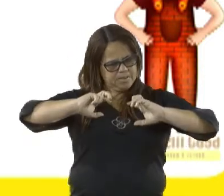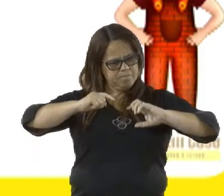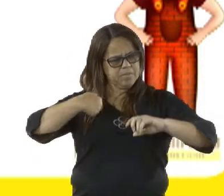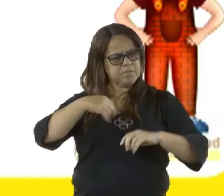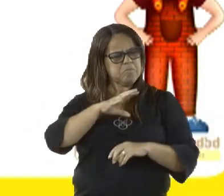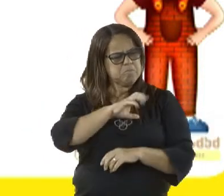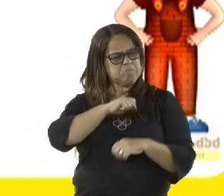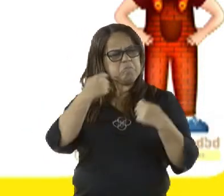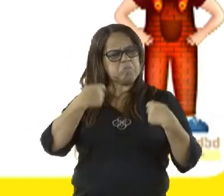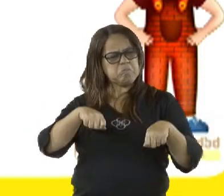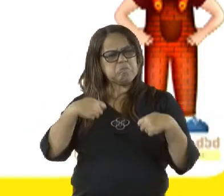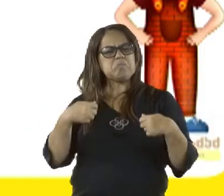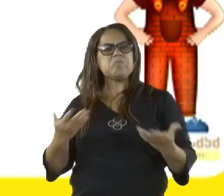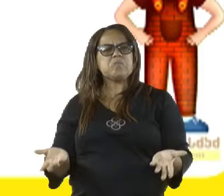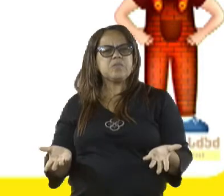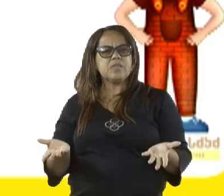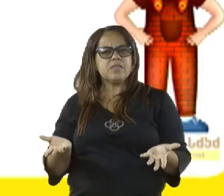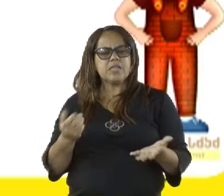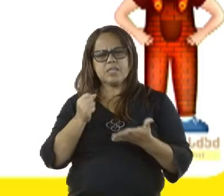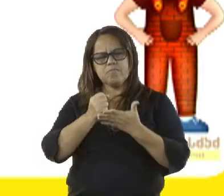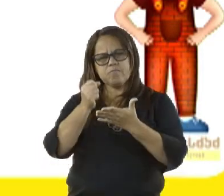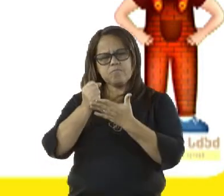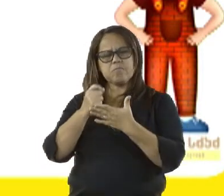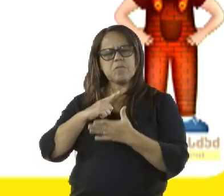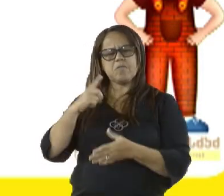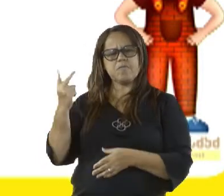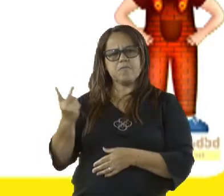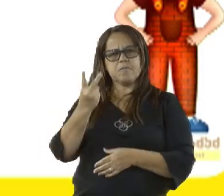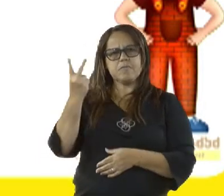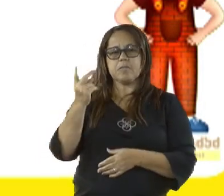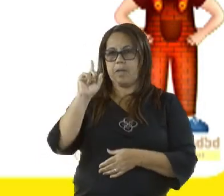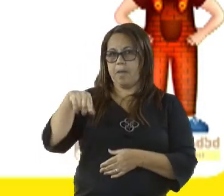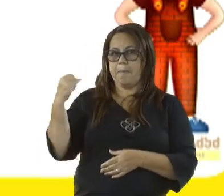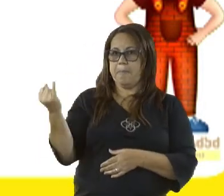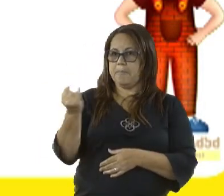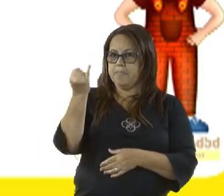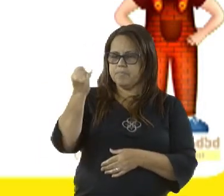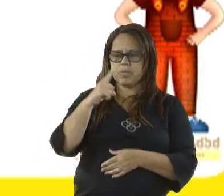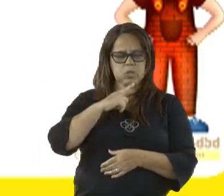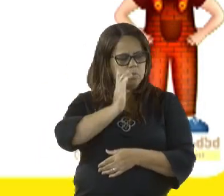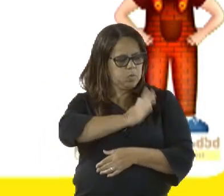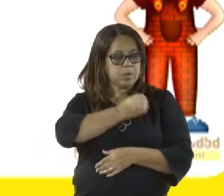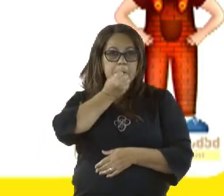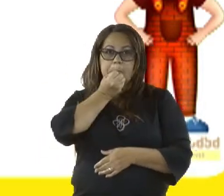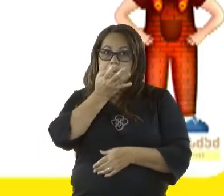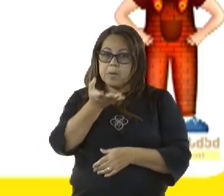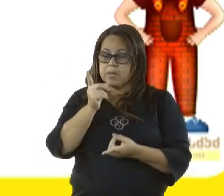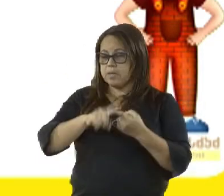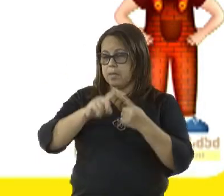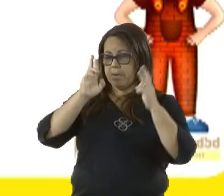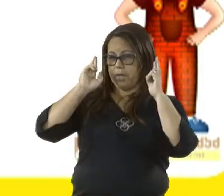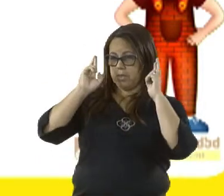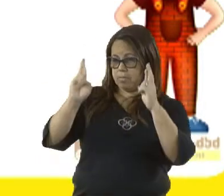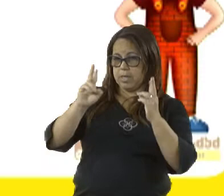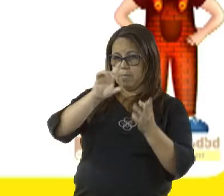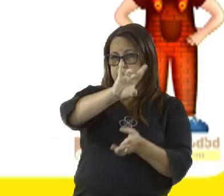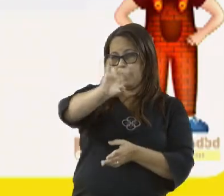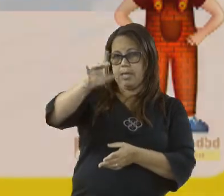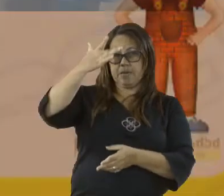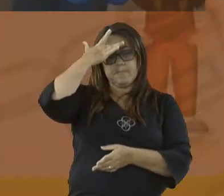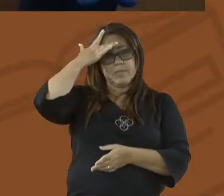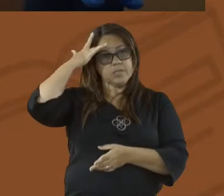do jeitinho que é e, acima de tudo, a dar valor ao que realmente importa. Termos um bom coração e, claro, respeitarmos as